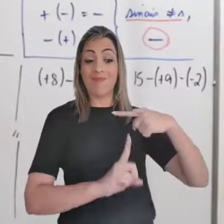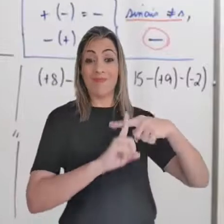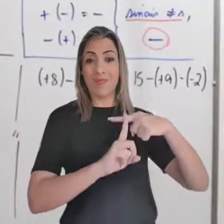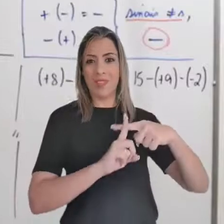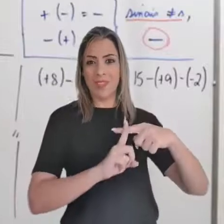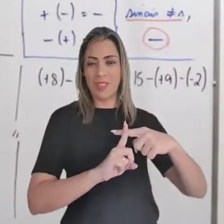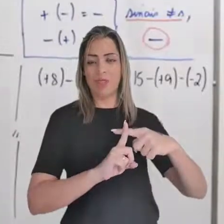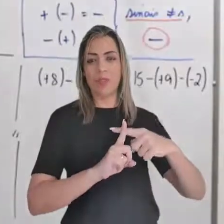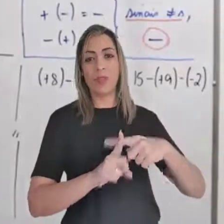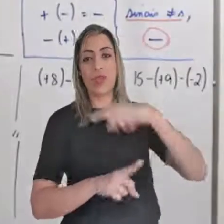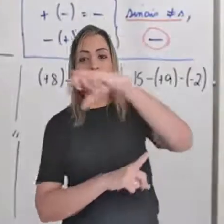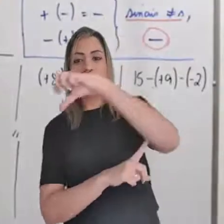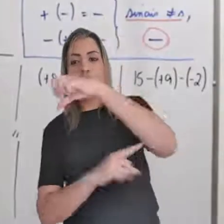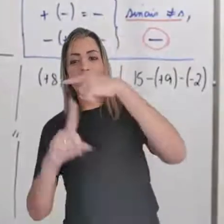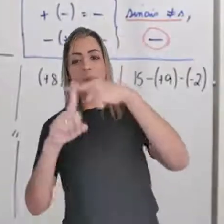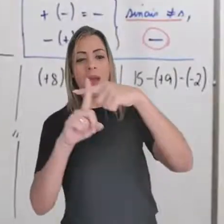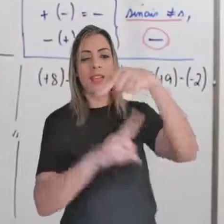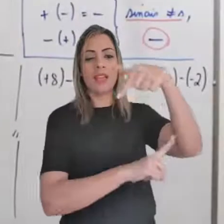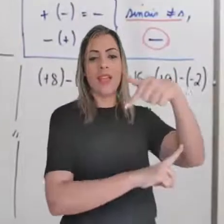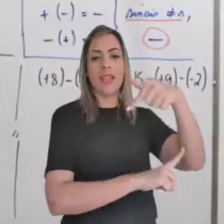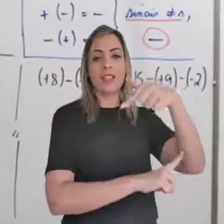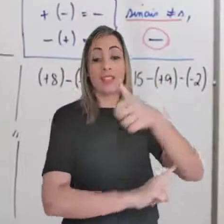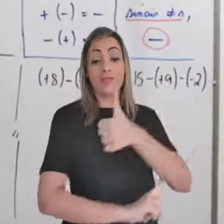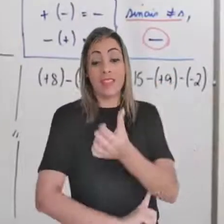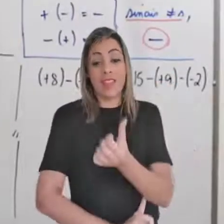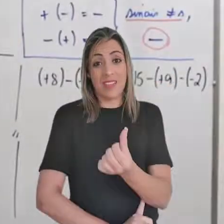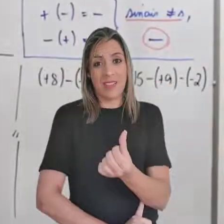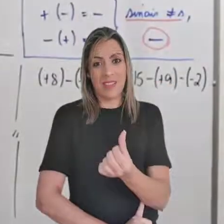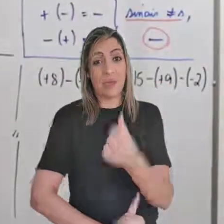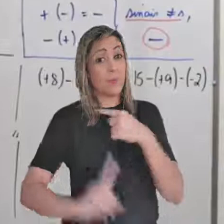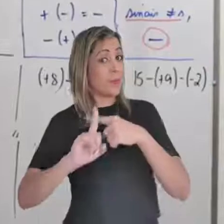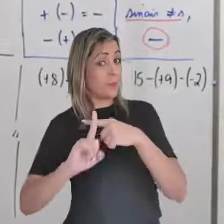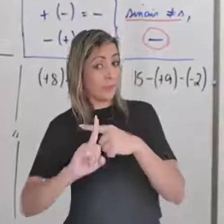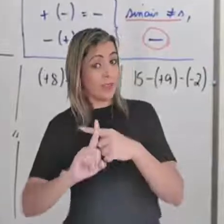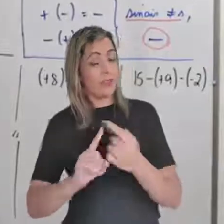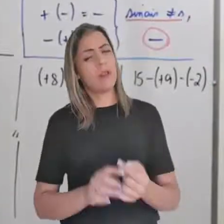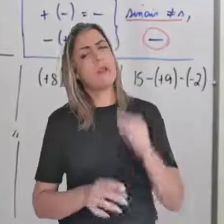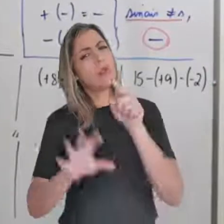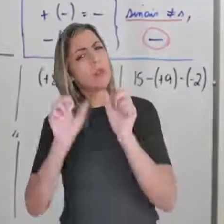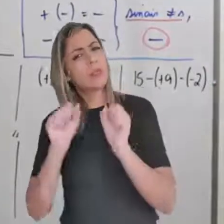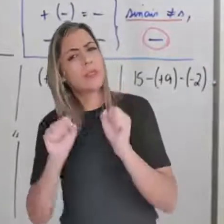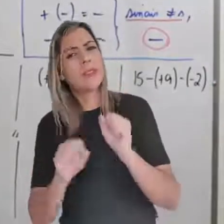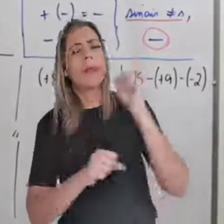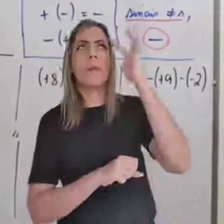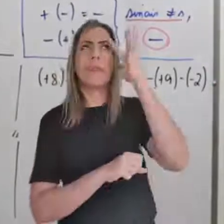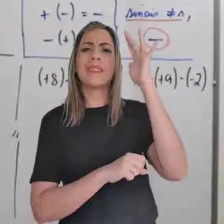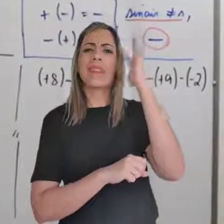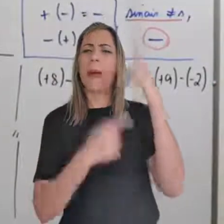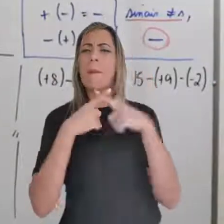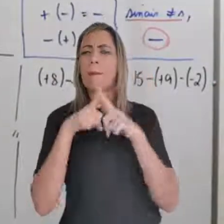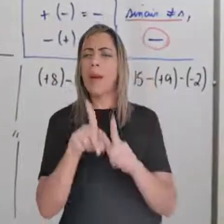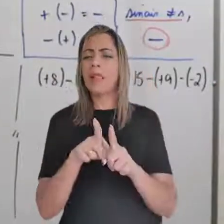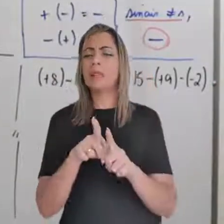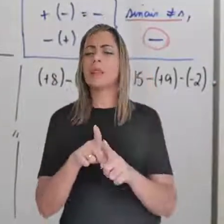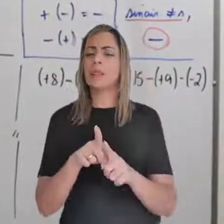de mais. E aí, 9 mais 7, 16. Você poderia pensar assim também, só